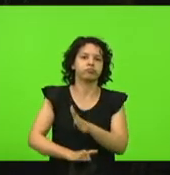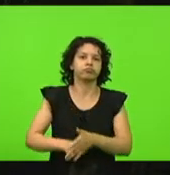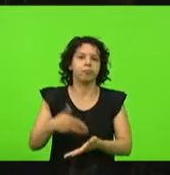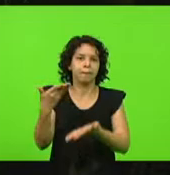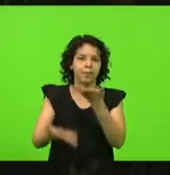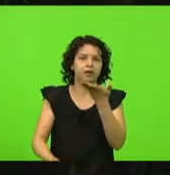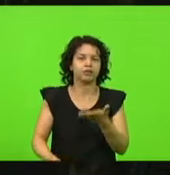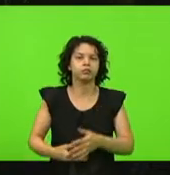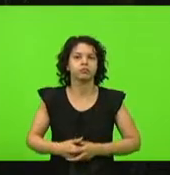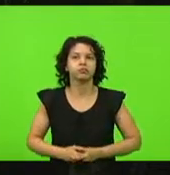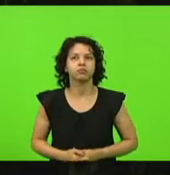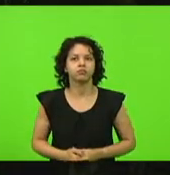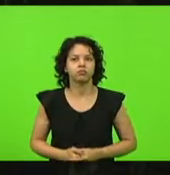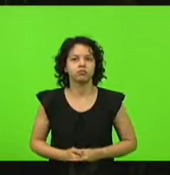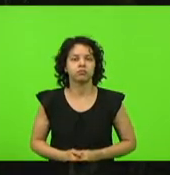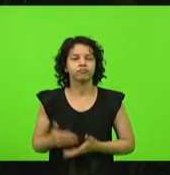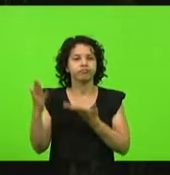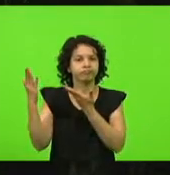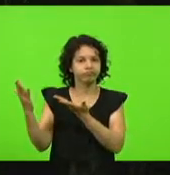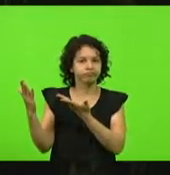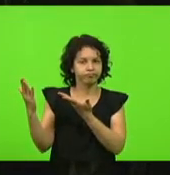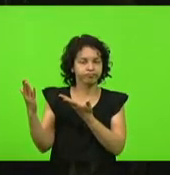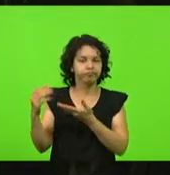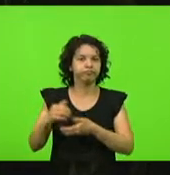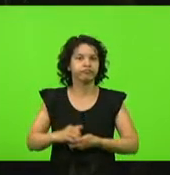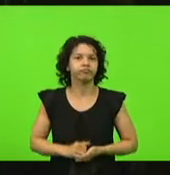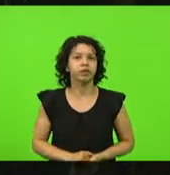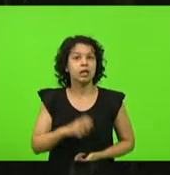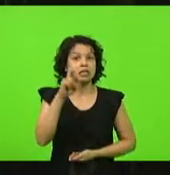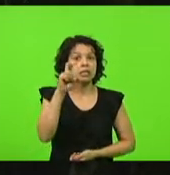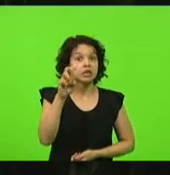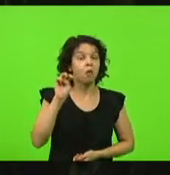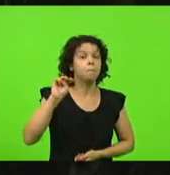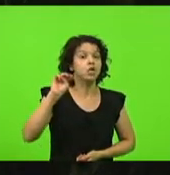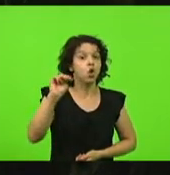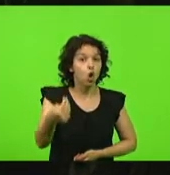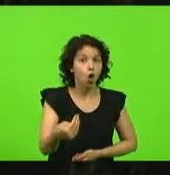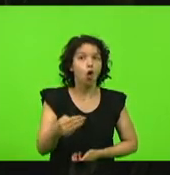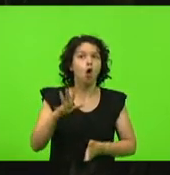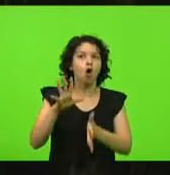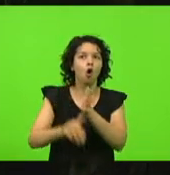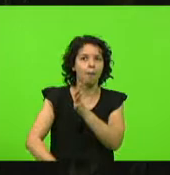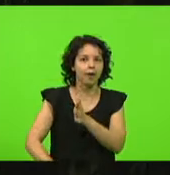imagem? Operação Fundo do Poço, 5 milhões de reais.